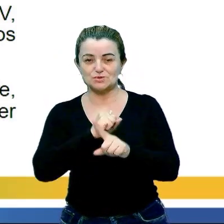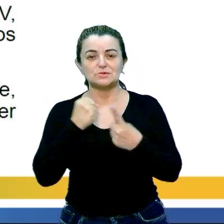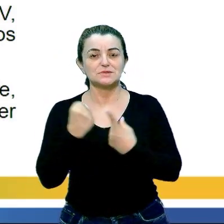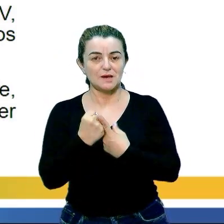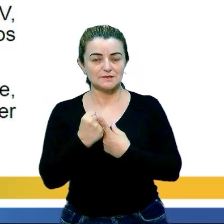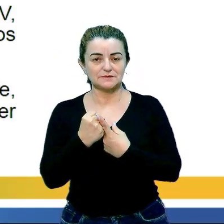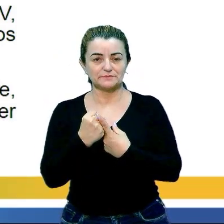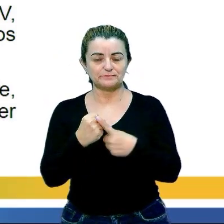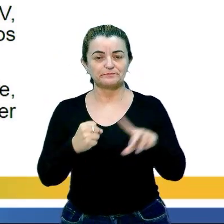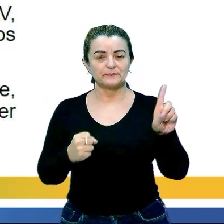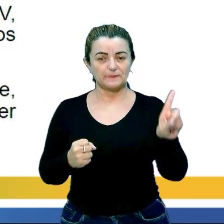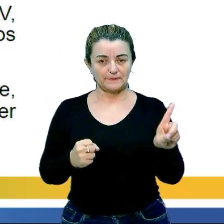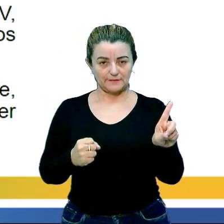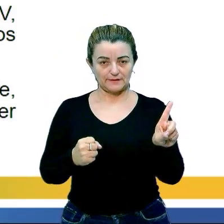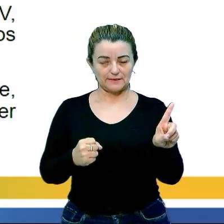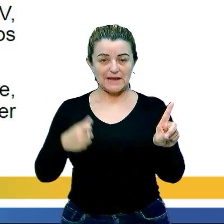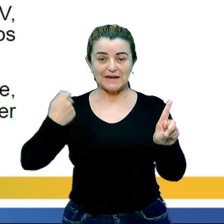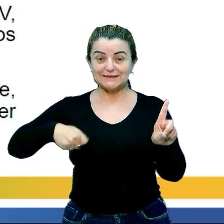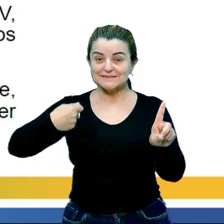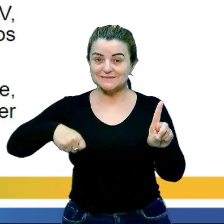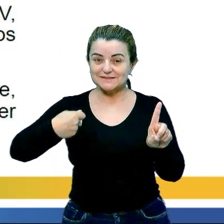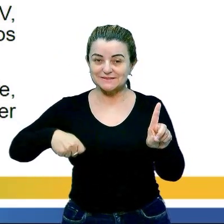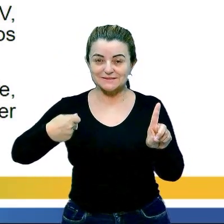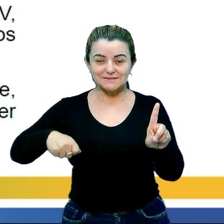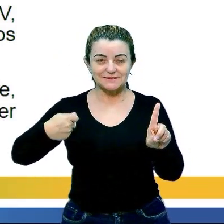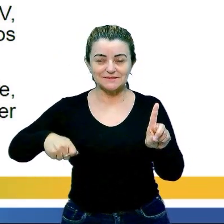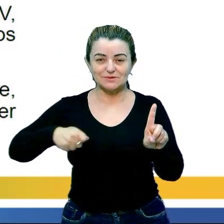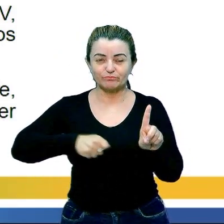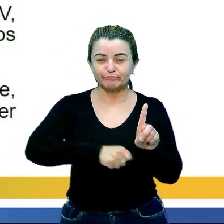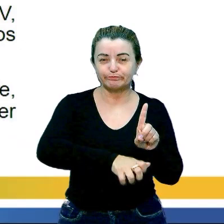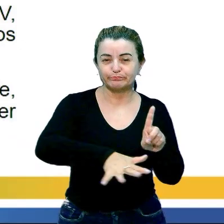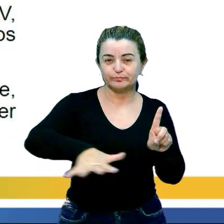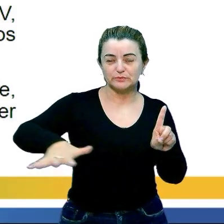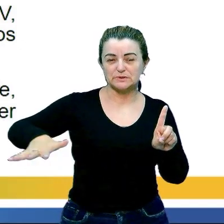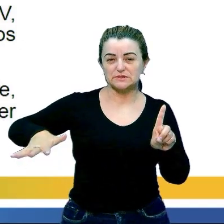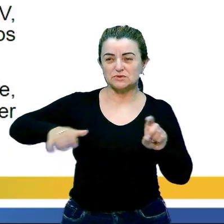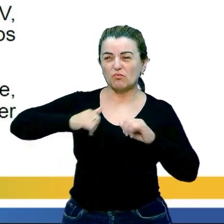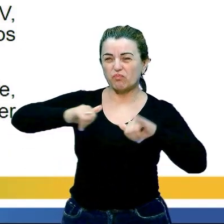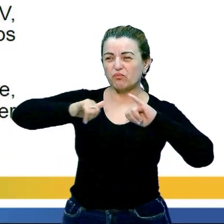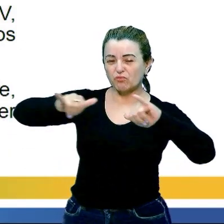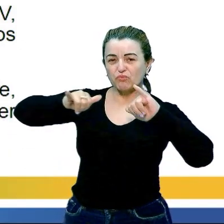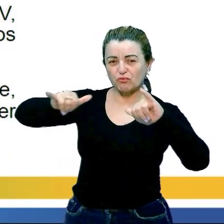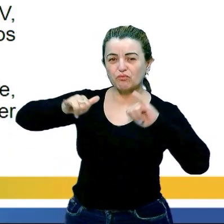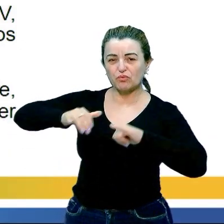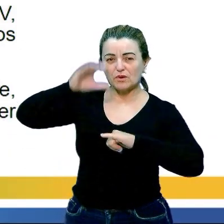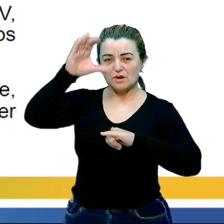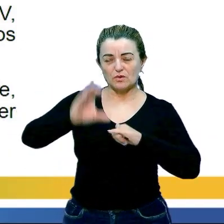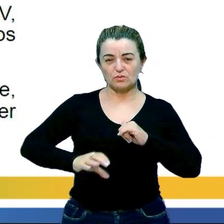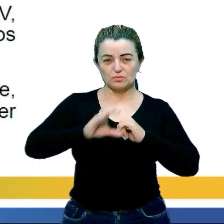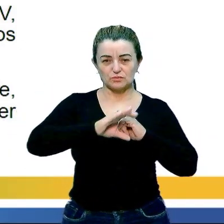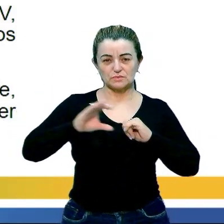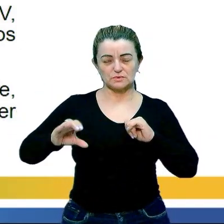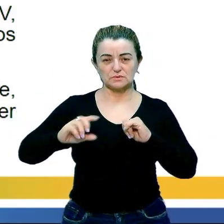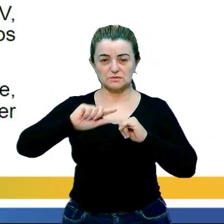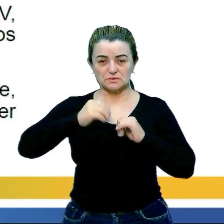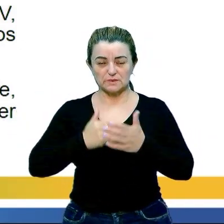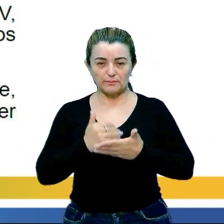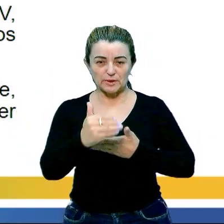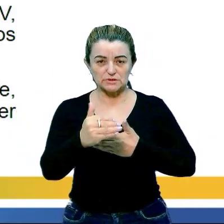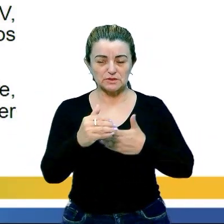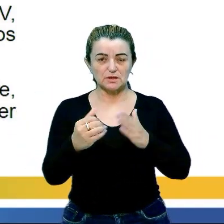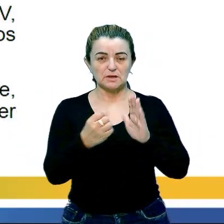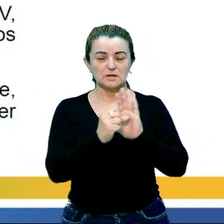sociais. D. A necessidade de expansão do cristianismo, que a partir do século